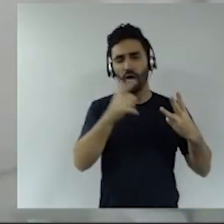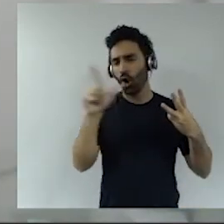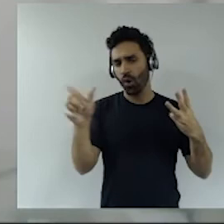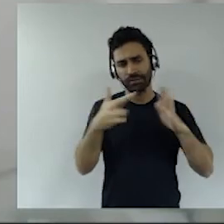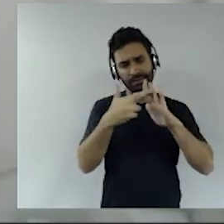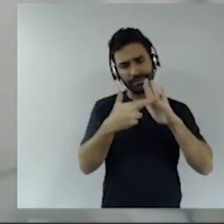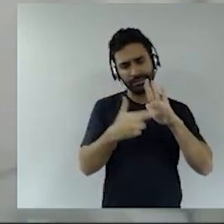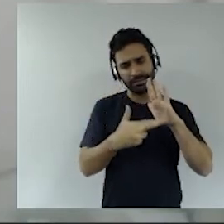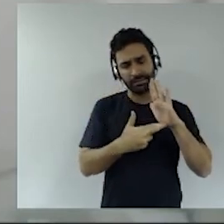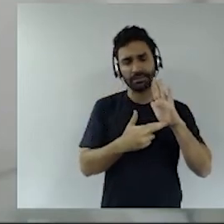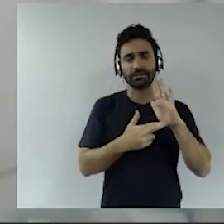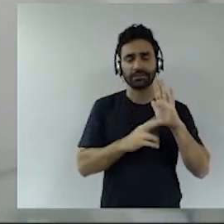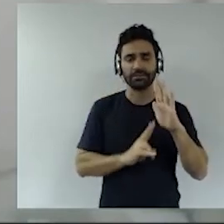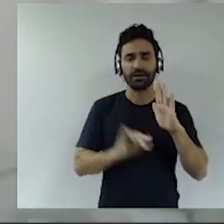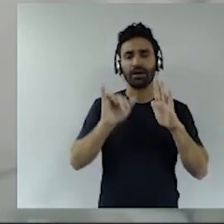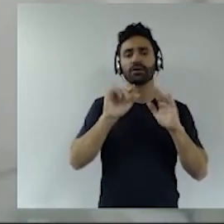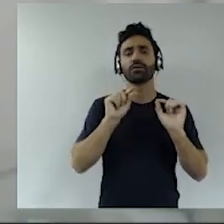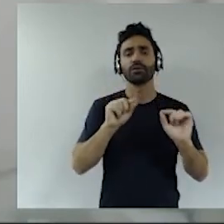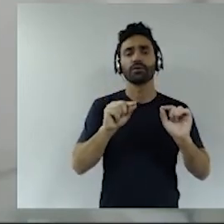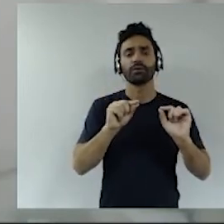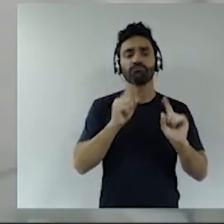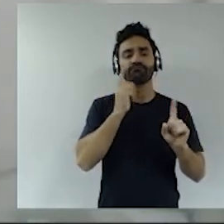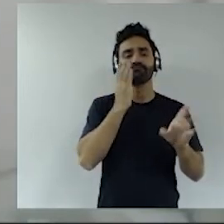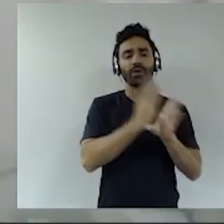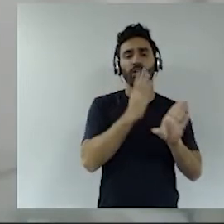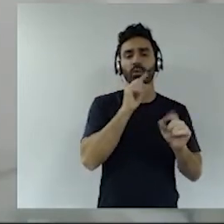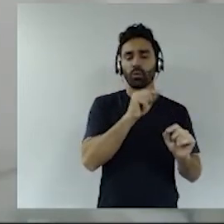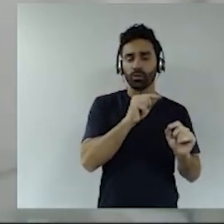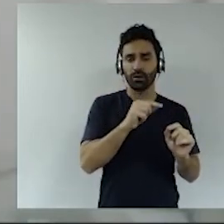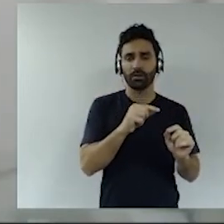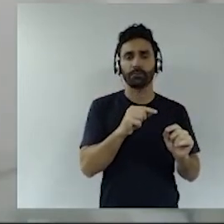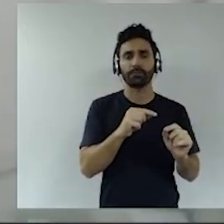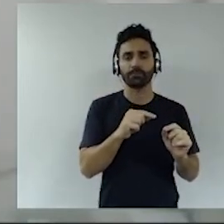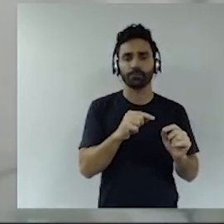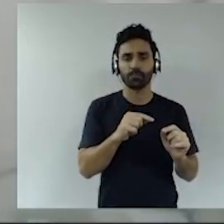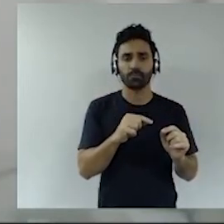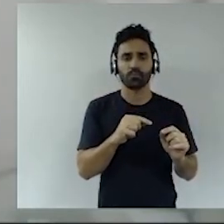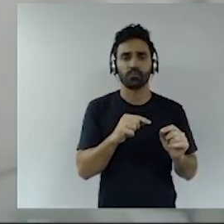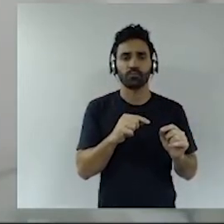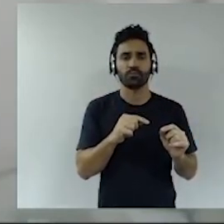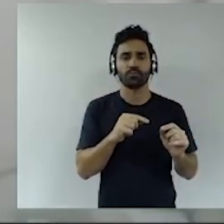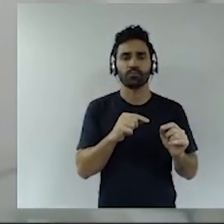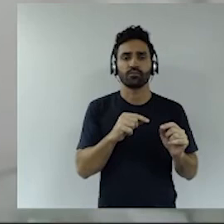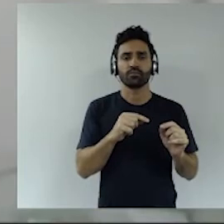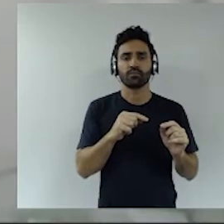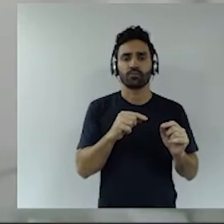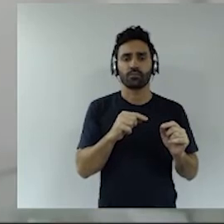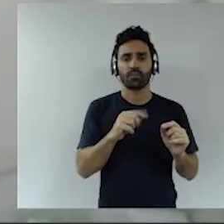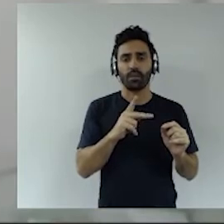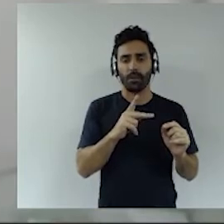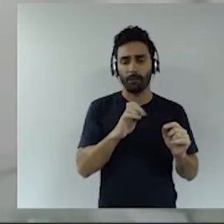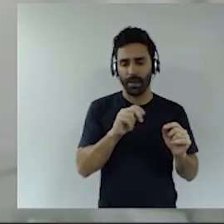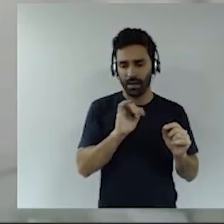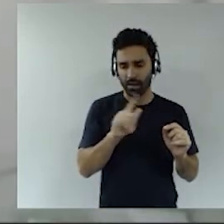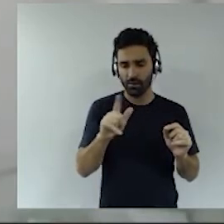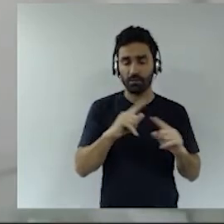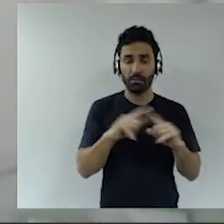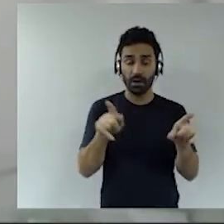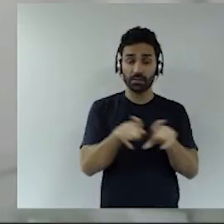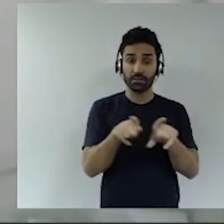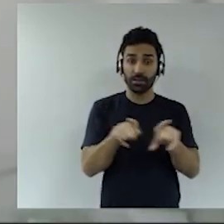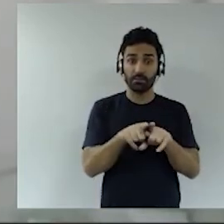vão vislumbrar o caráter retributivo de uma pena a um ilícito penal, mas o